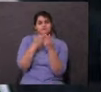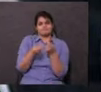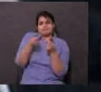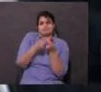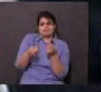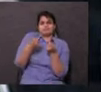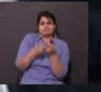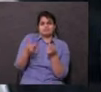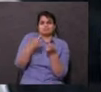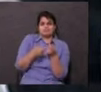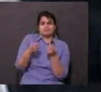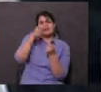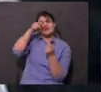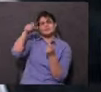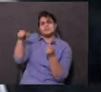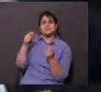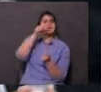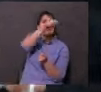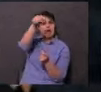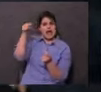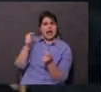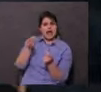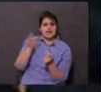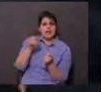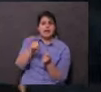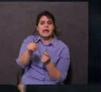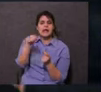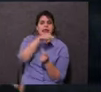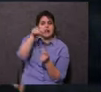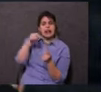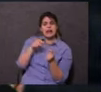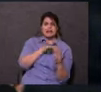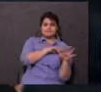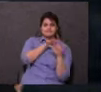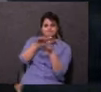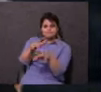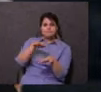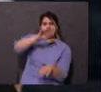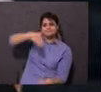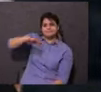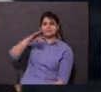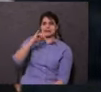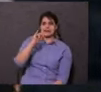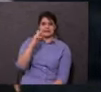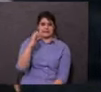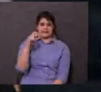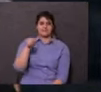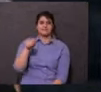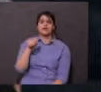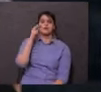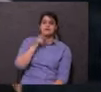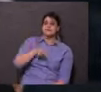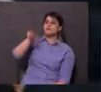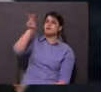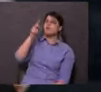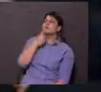com mais algumas pessoas que estavam presentes na Cova da Iria, viram de novo o